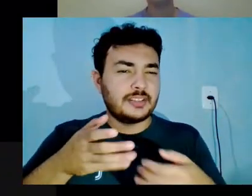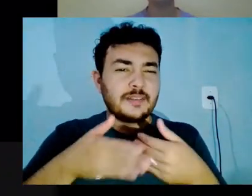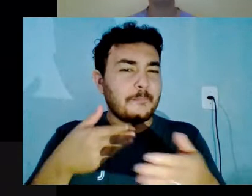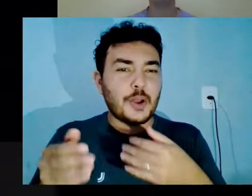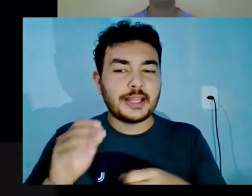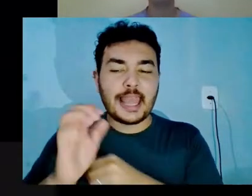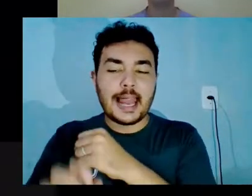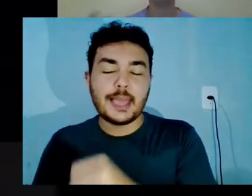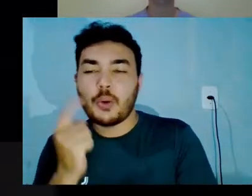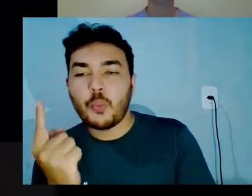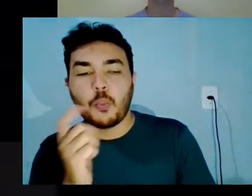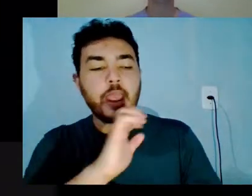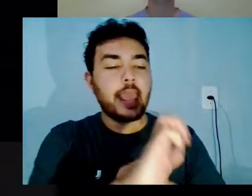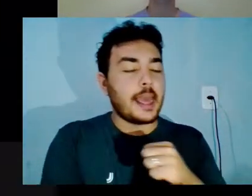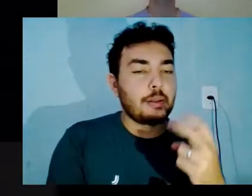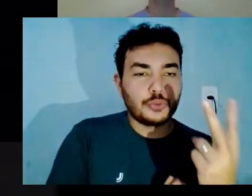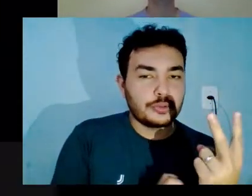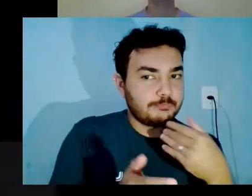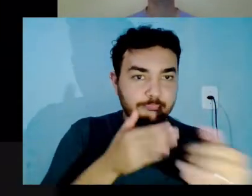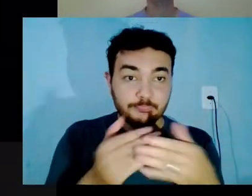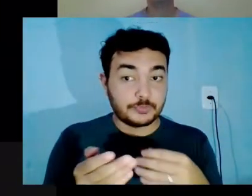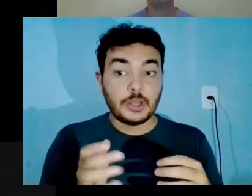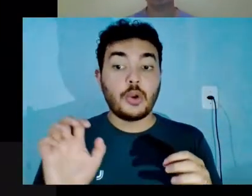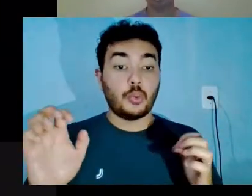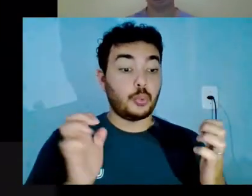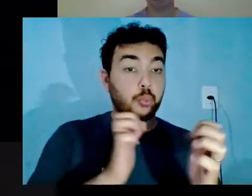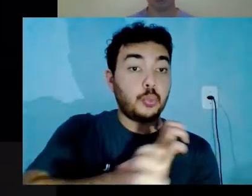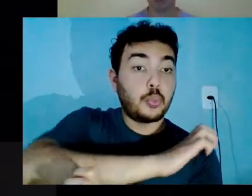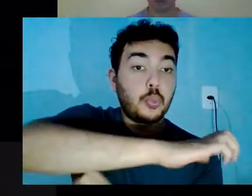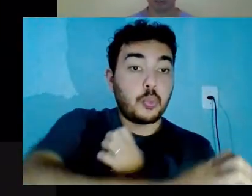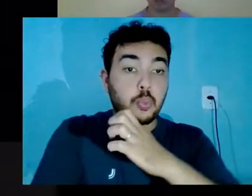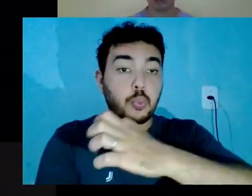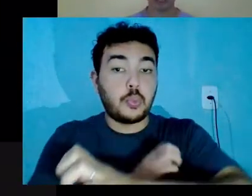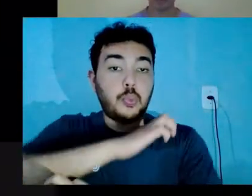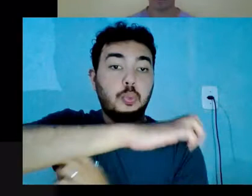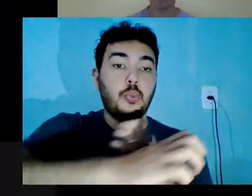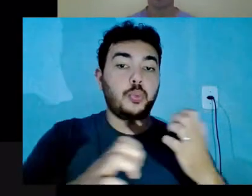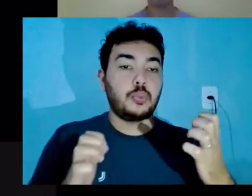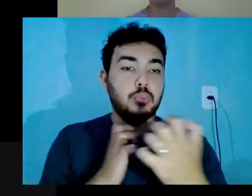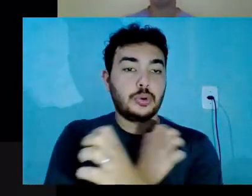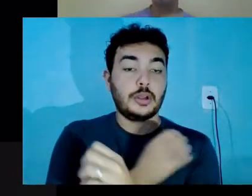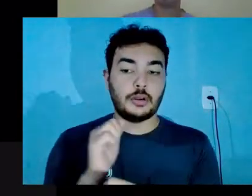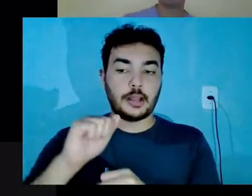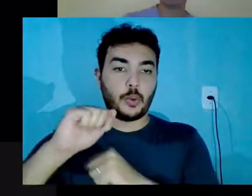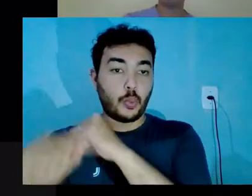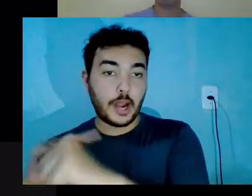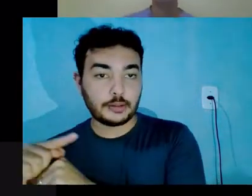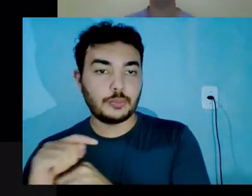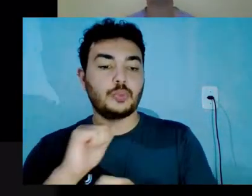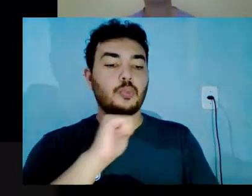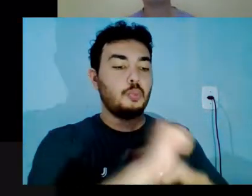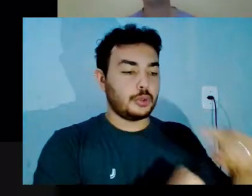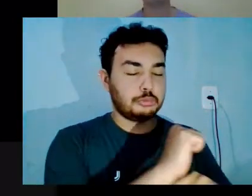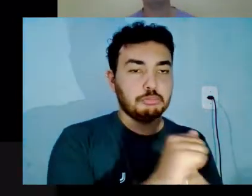que é elétron 2, o que importa é que eles ocupam aquela região de sobreposição no espaço, tá? E que o elétron 2 pode estar próximo de A